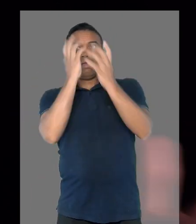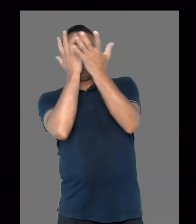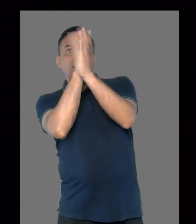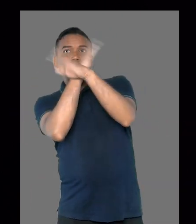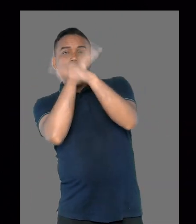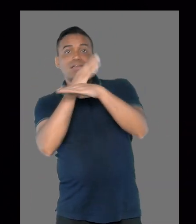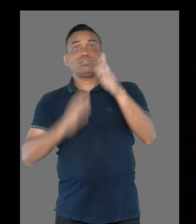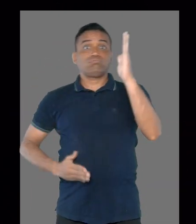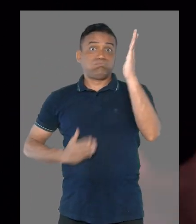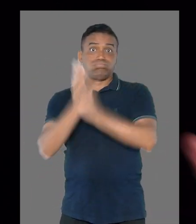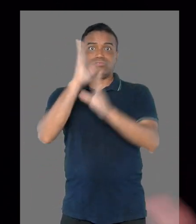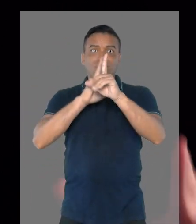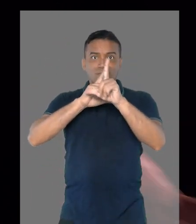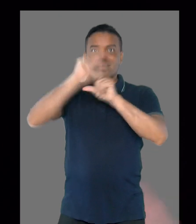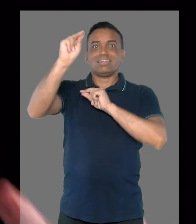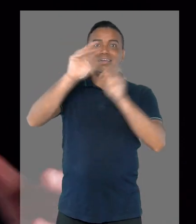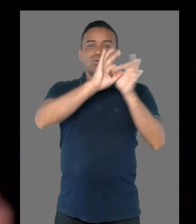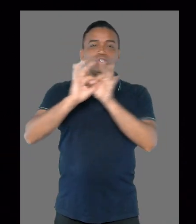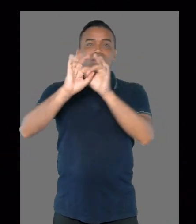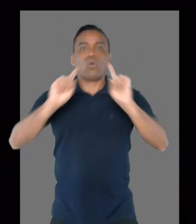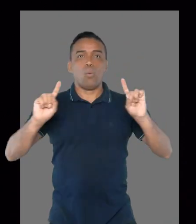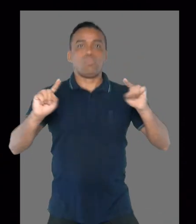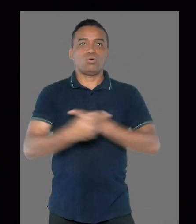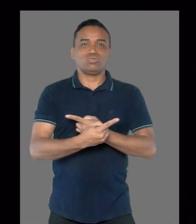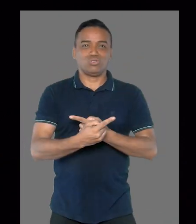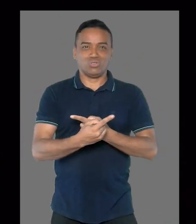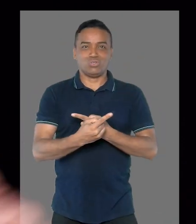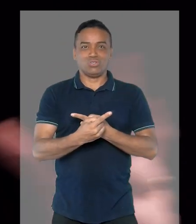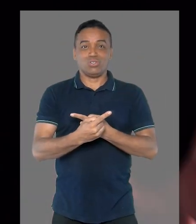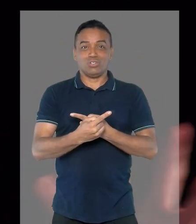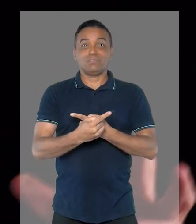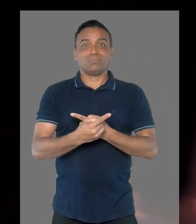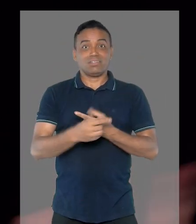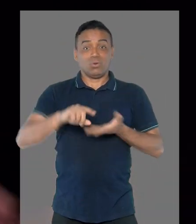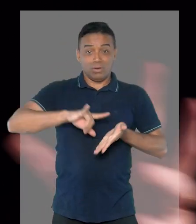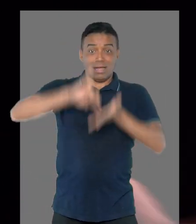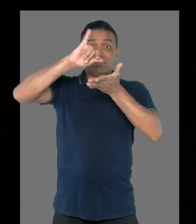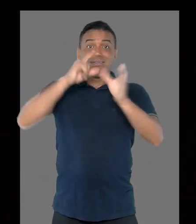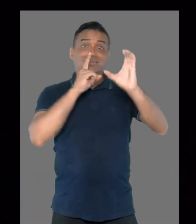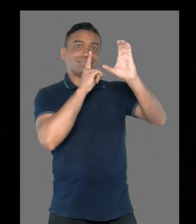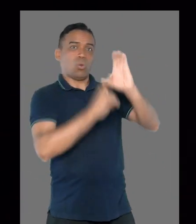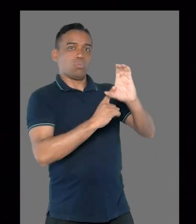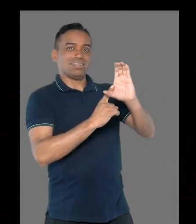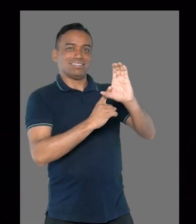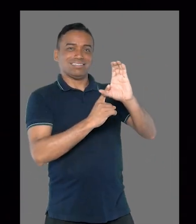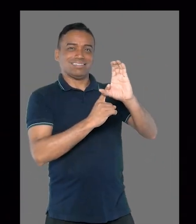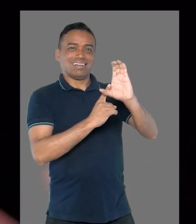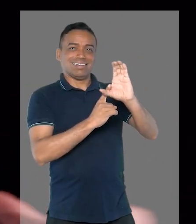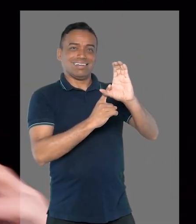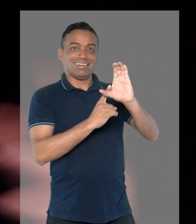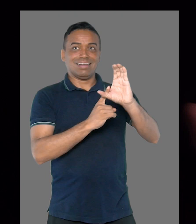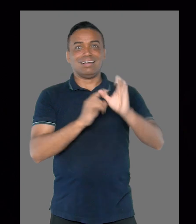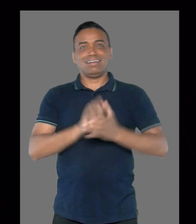Distraídos venceremos. Então ele tem essa junção de opostos também. Né? Essa coisa de ser capitalista comunista. De